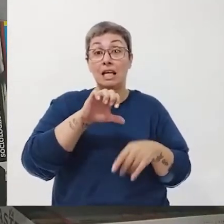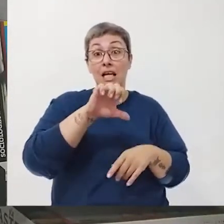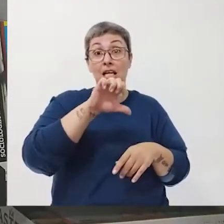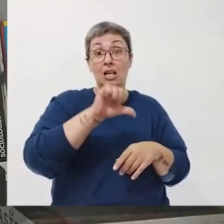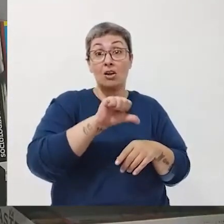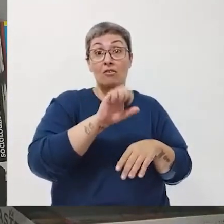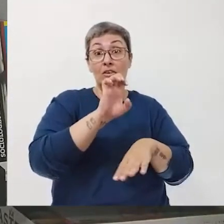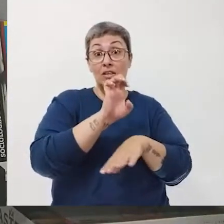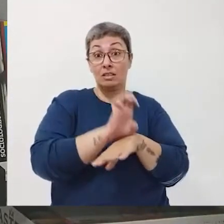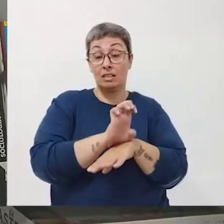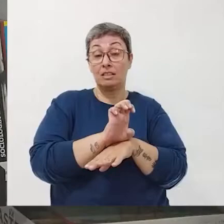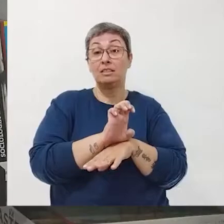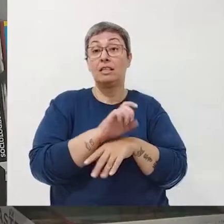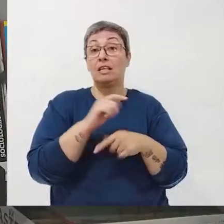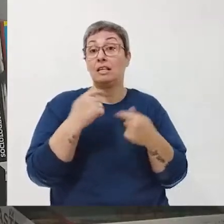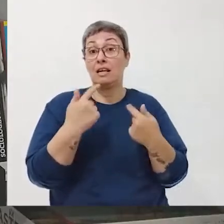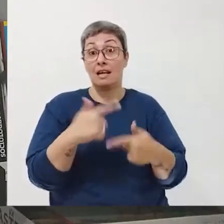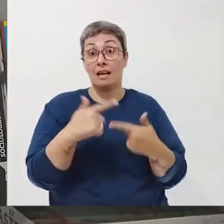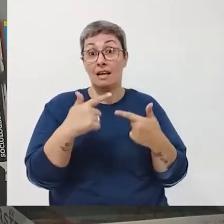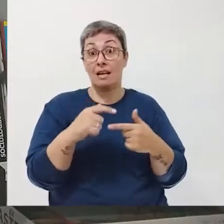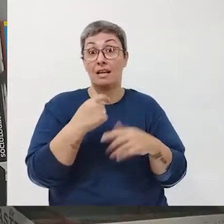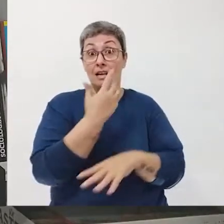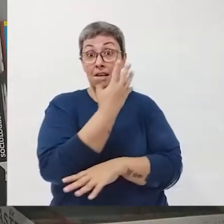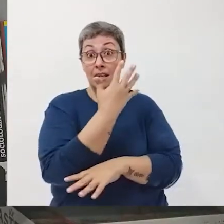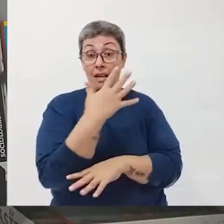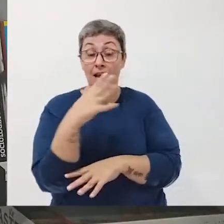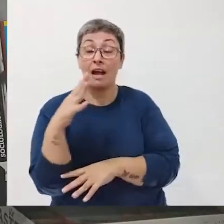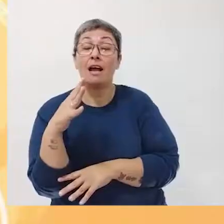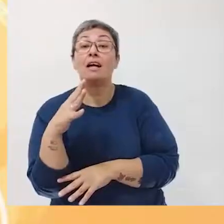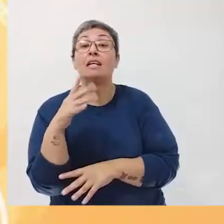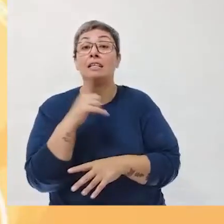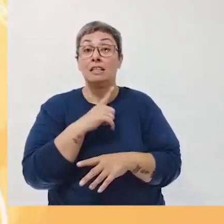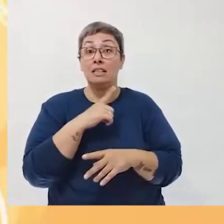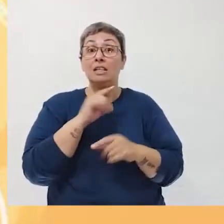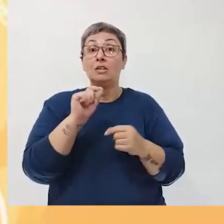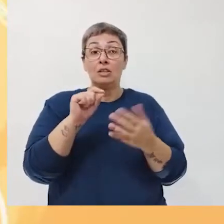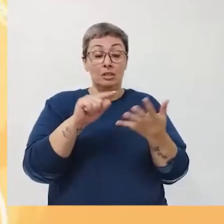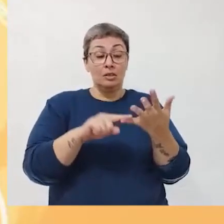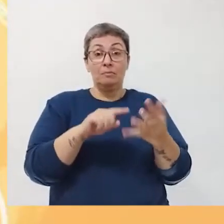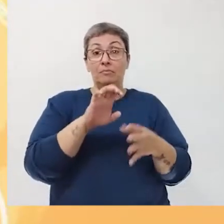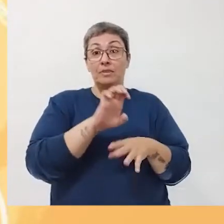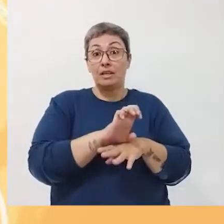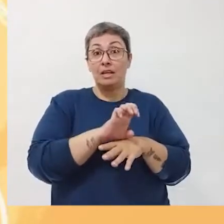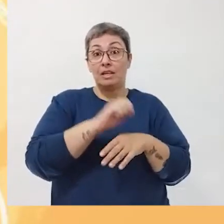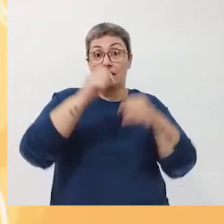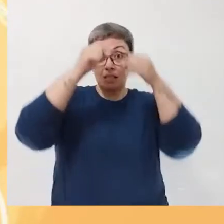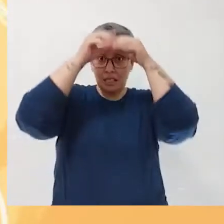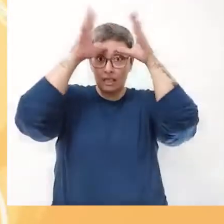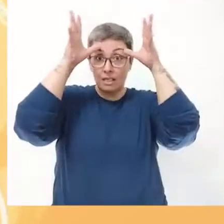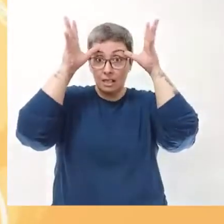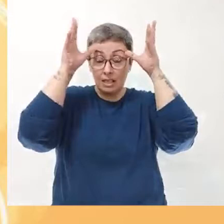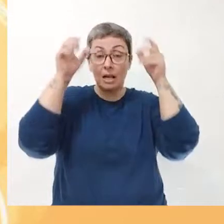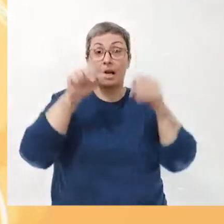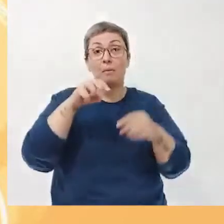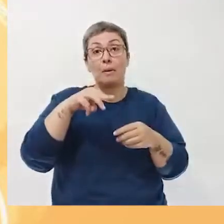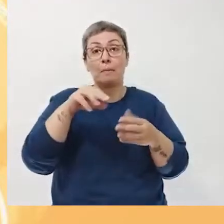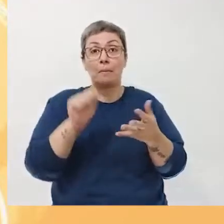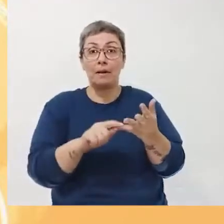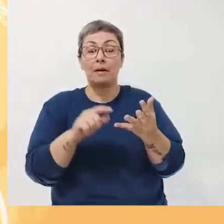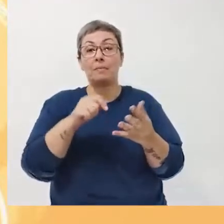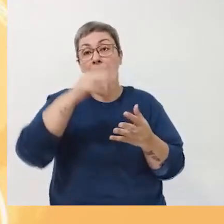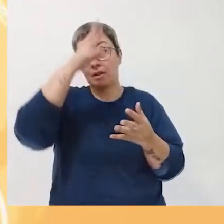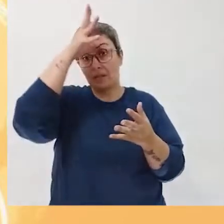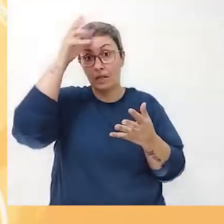9 estados que possuem vegetação amazônica. Sabe quais são esses estados? O Acre, o Amapá, Amazonas,